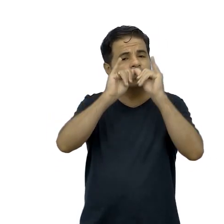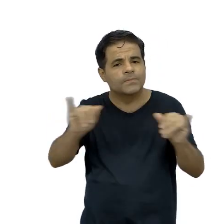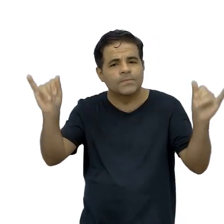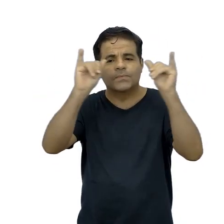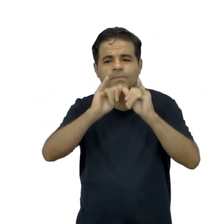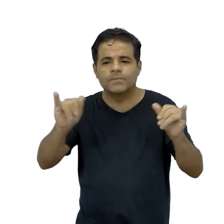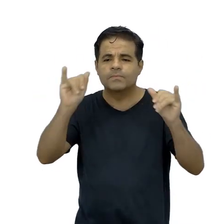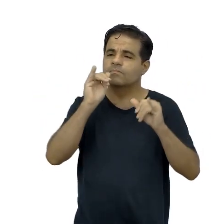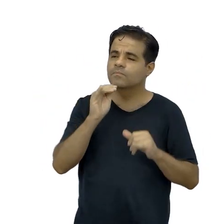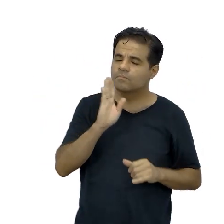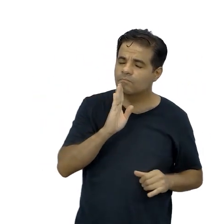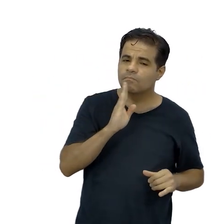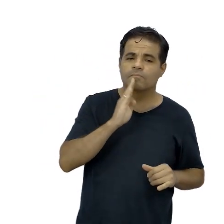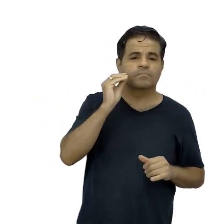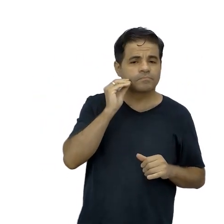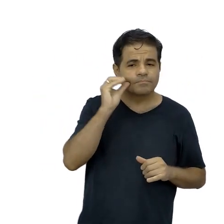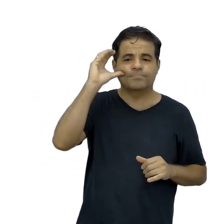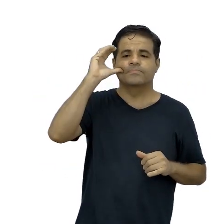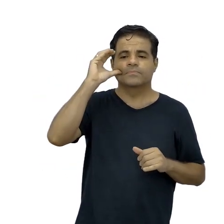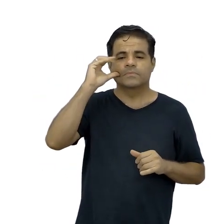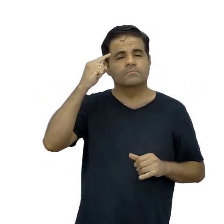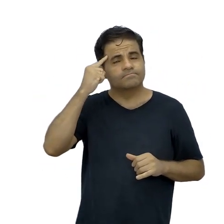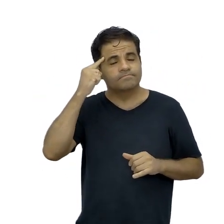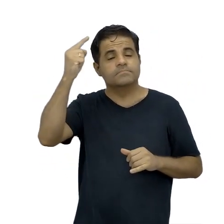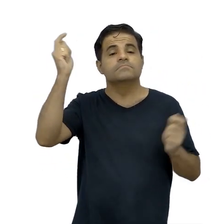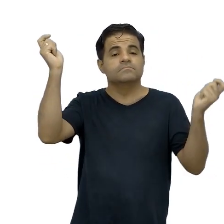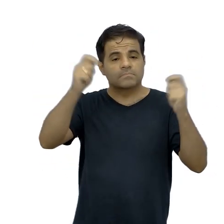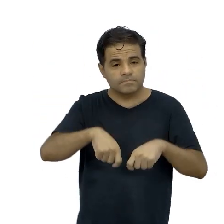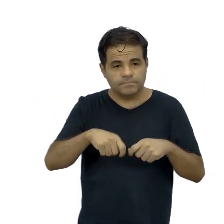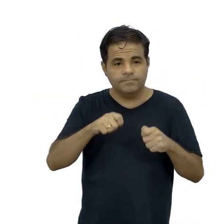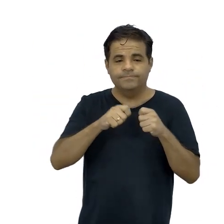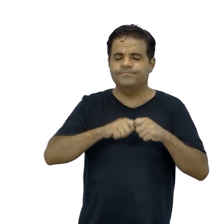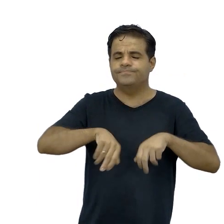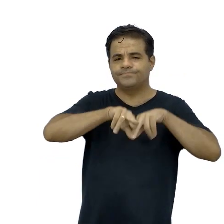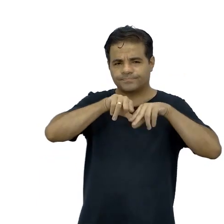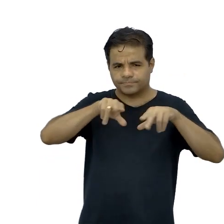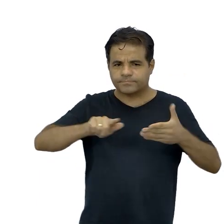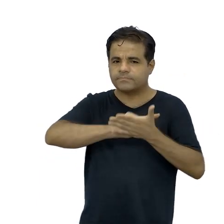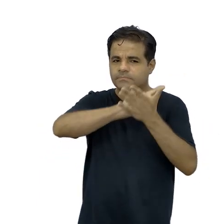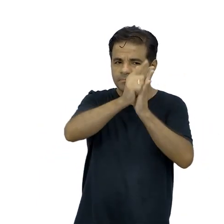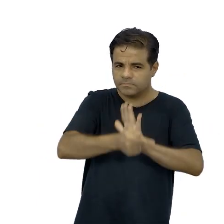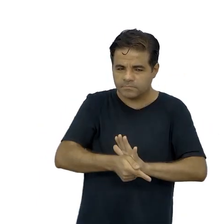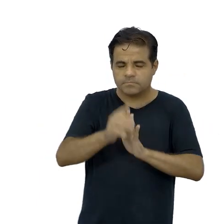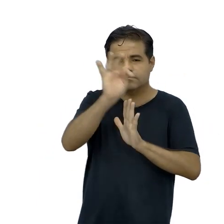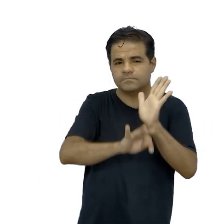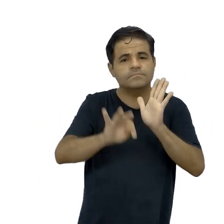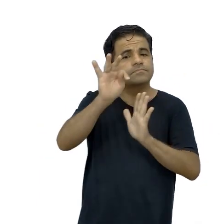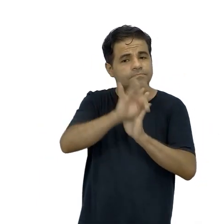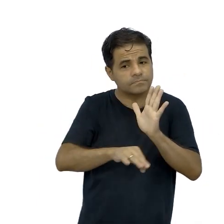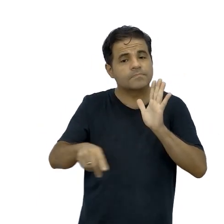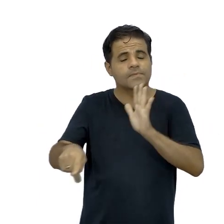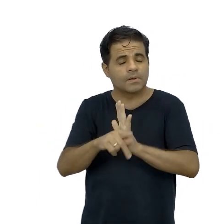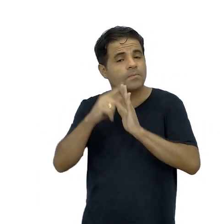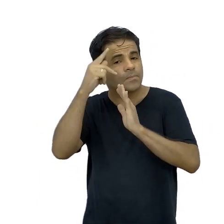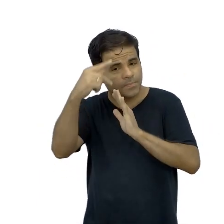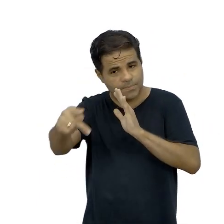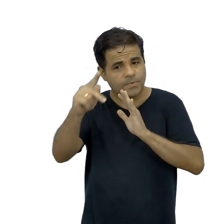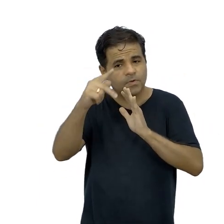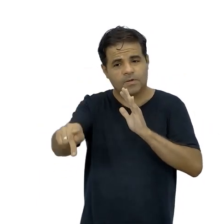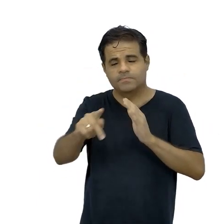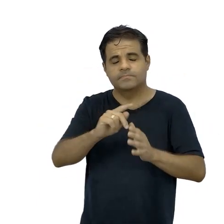do conhecimento, tendo em mente que isso pode ser feito com vários gêneros textuais, como a própria